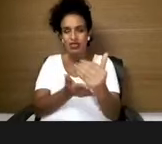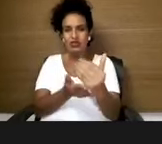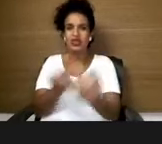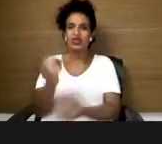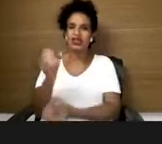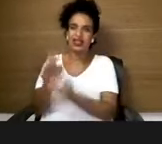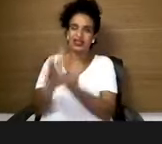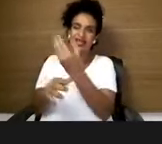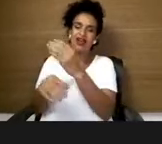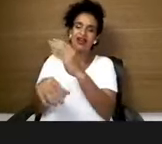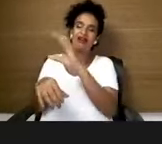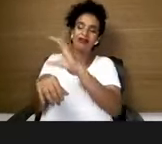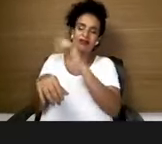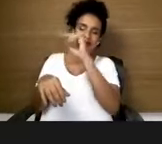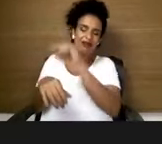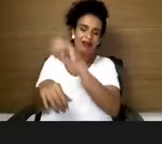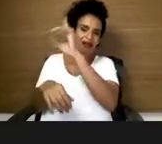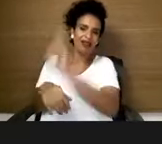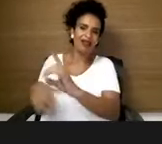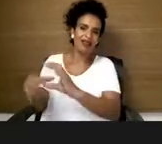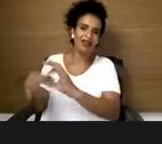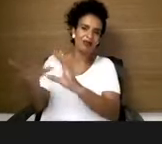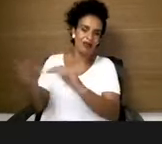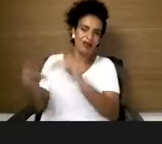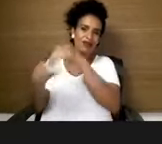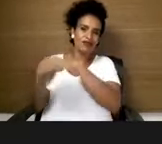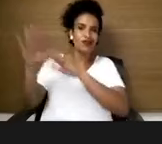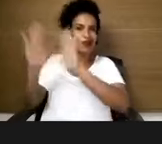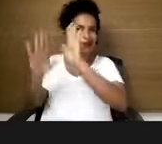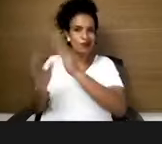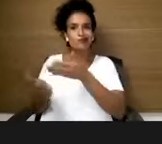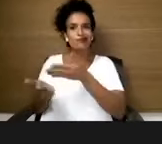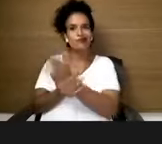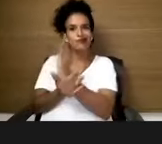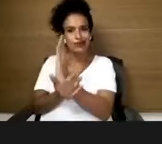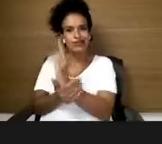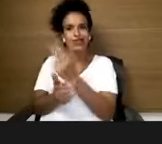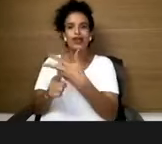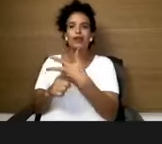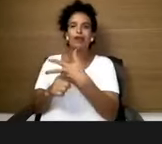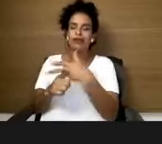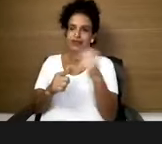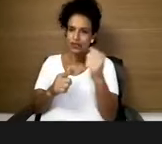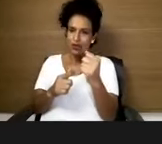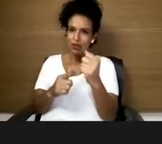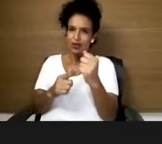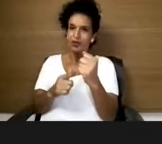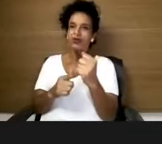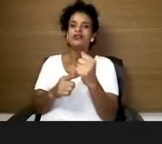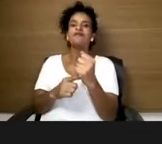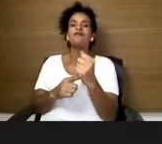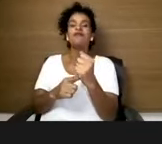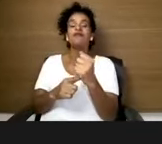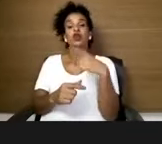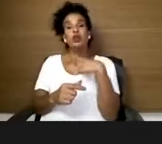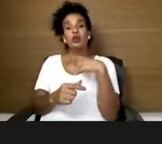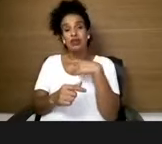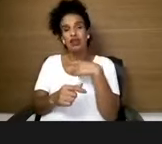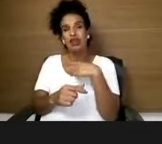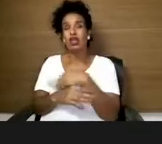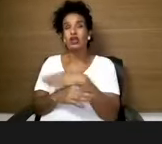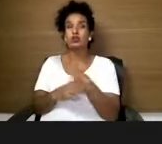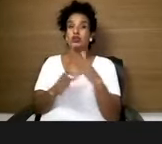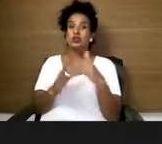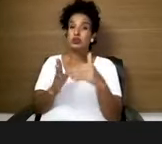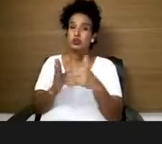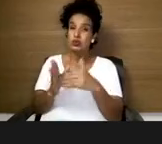e democrática, foi eleito, né, com todos os agravantes que nós hoje sabemos, como é que